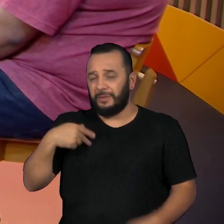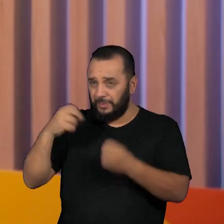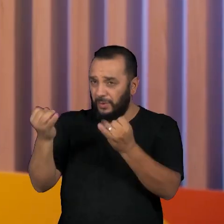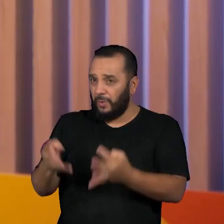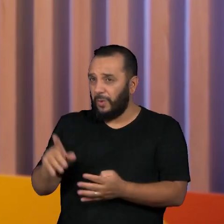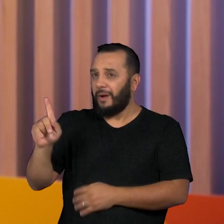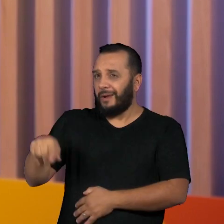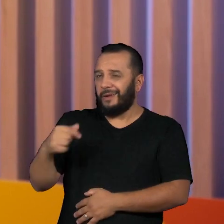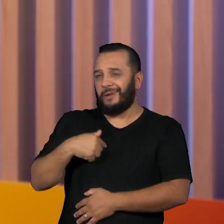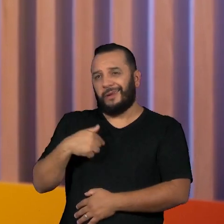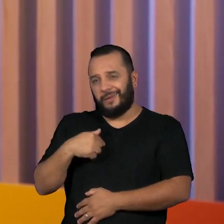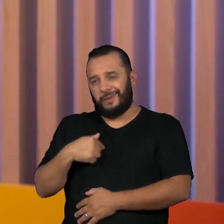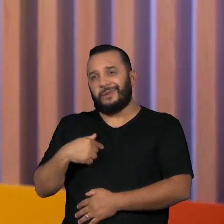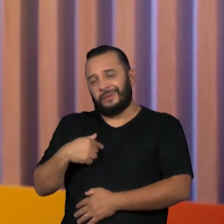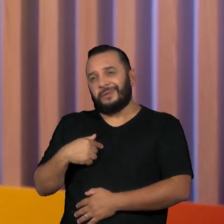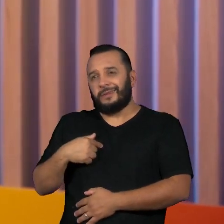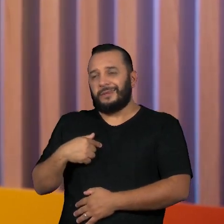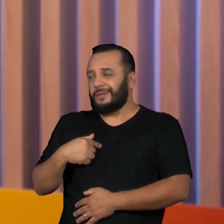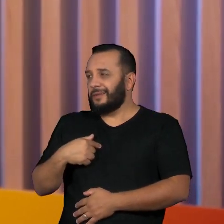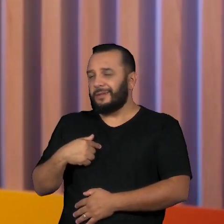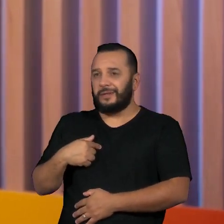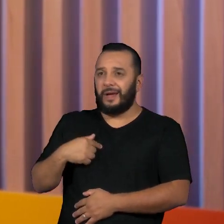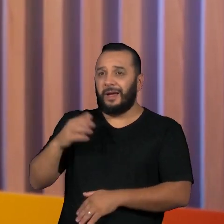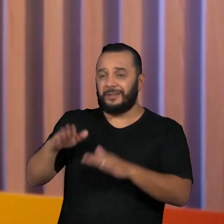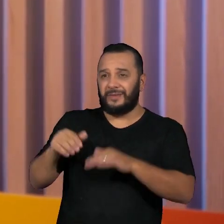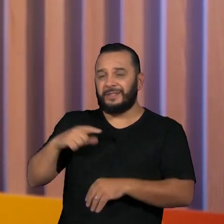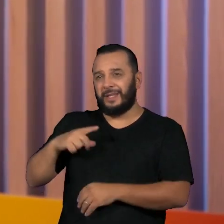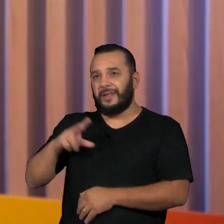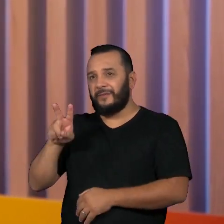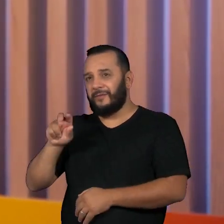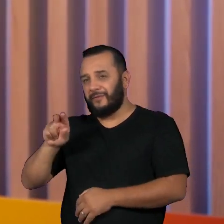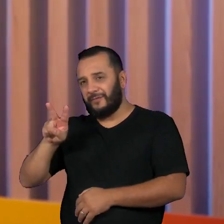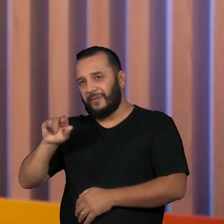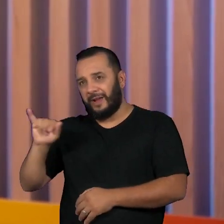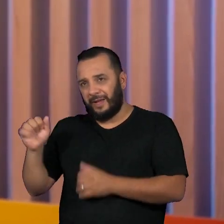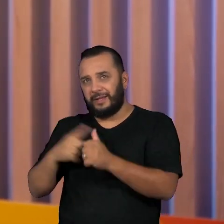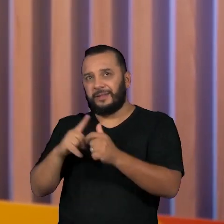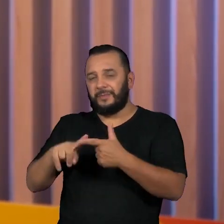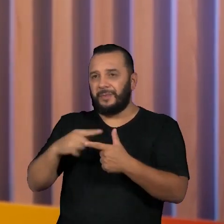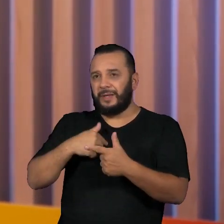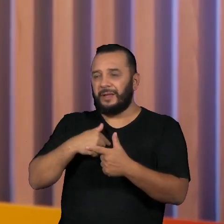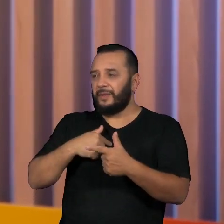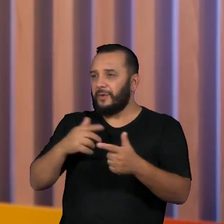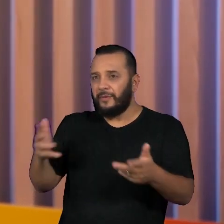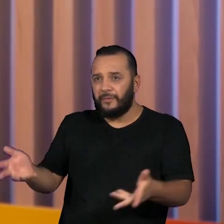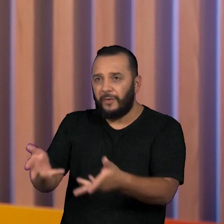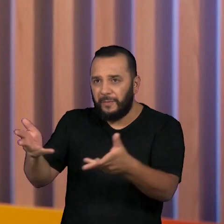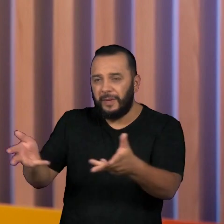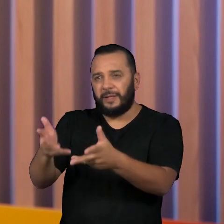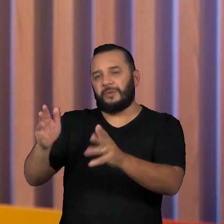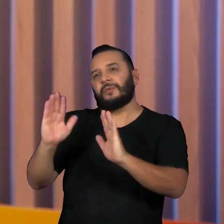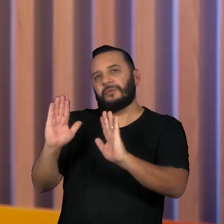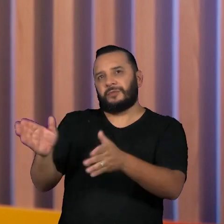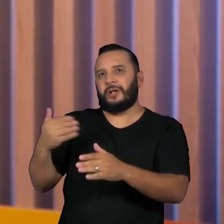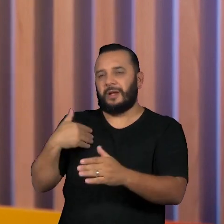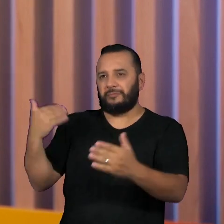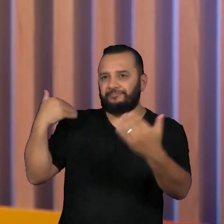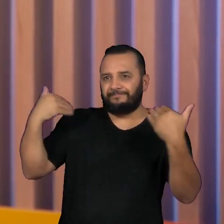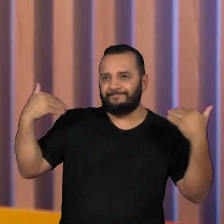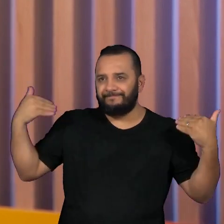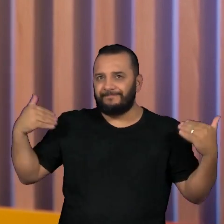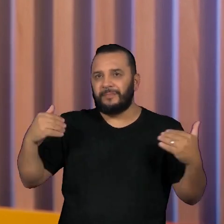movimento constante desses coletivos fomentados, ora pelo VAI, ora pelo próprio fomento, de nos acionar para pensar